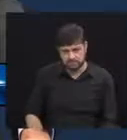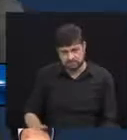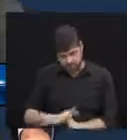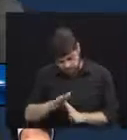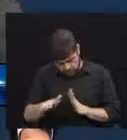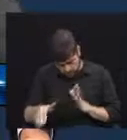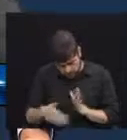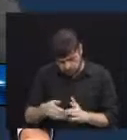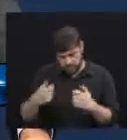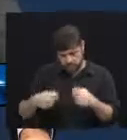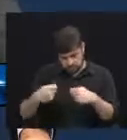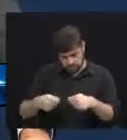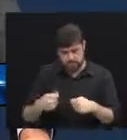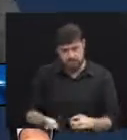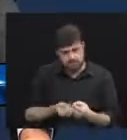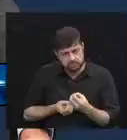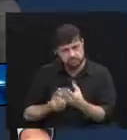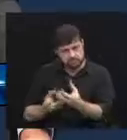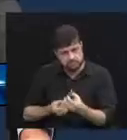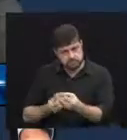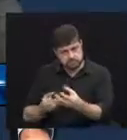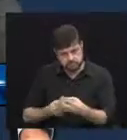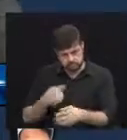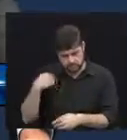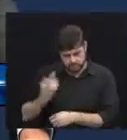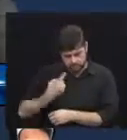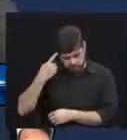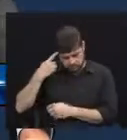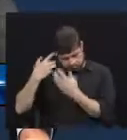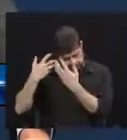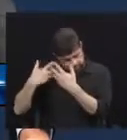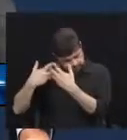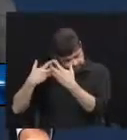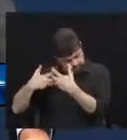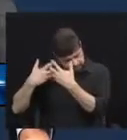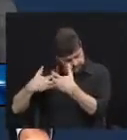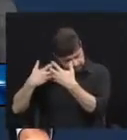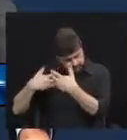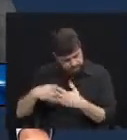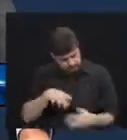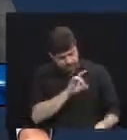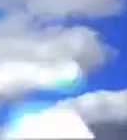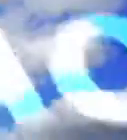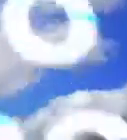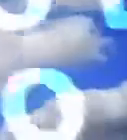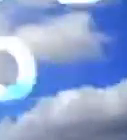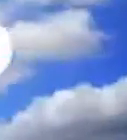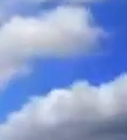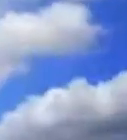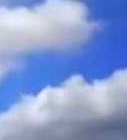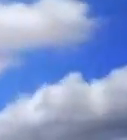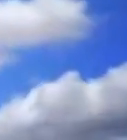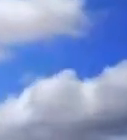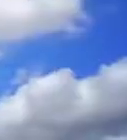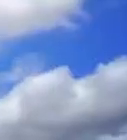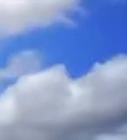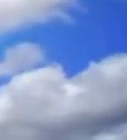que ser objeto de reflexão por parte dos políticos.